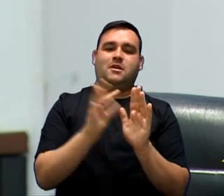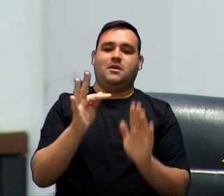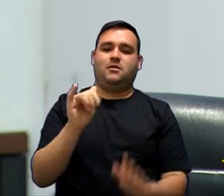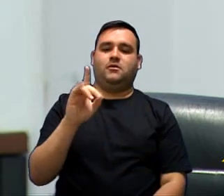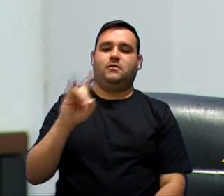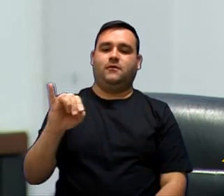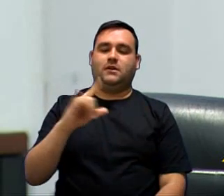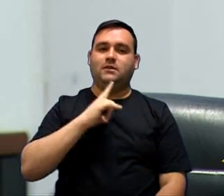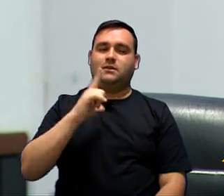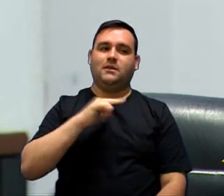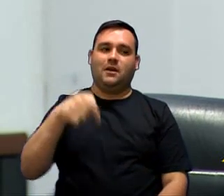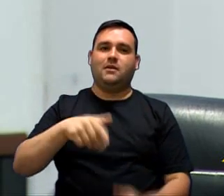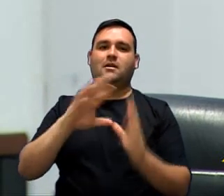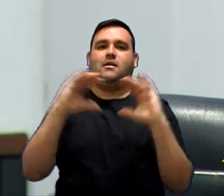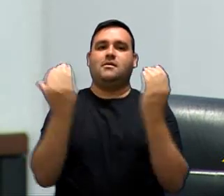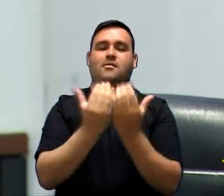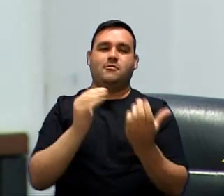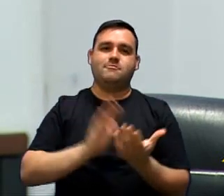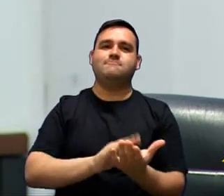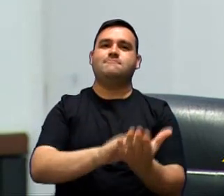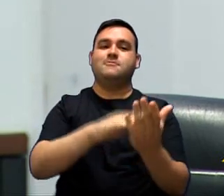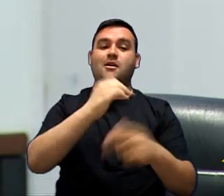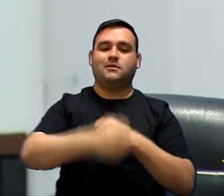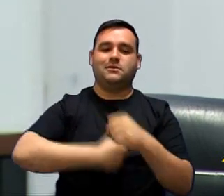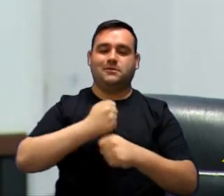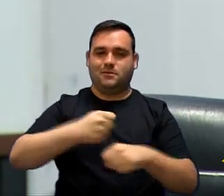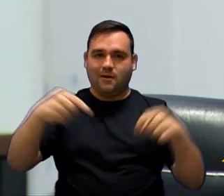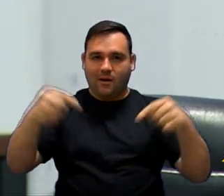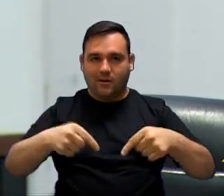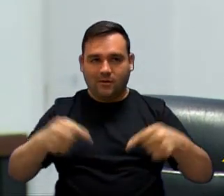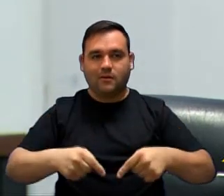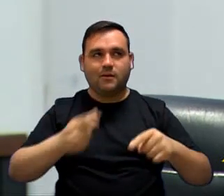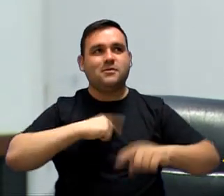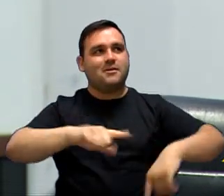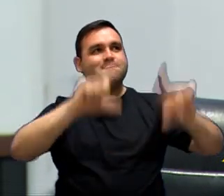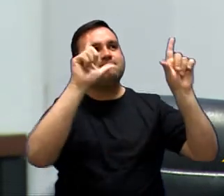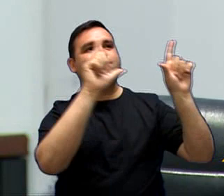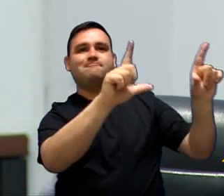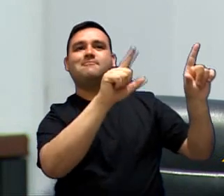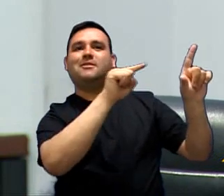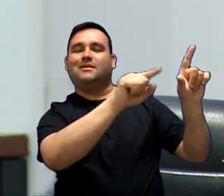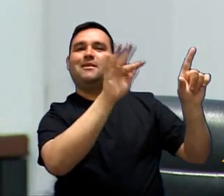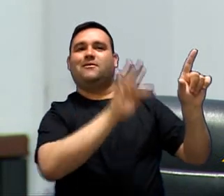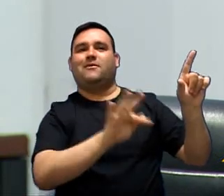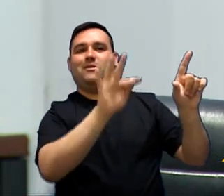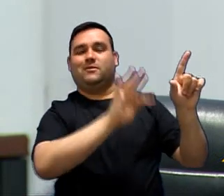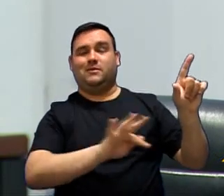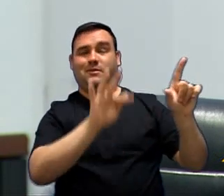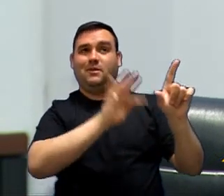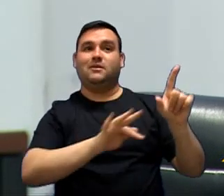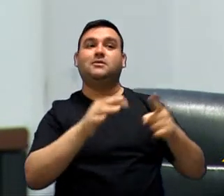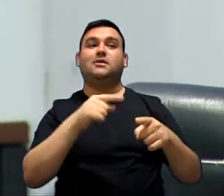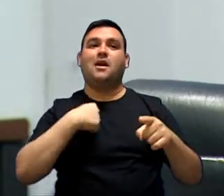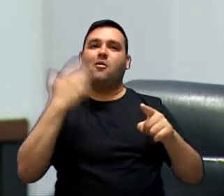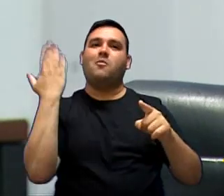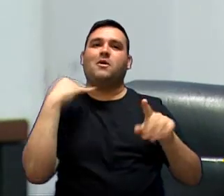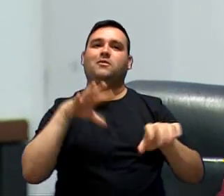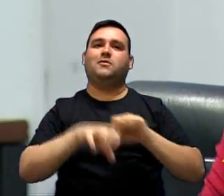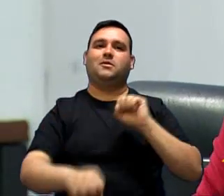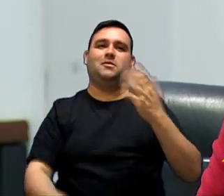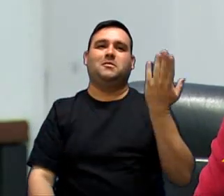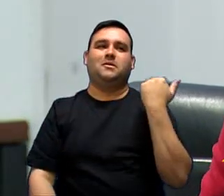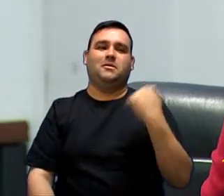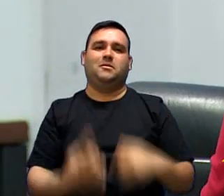a homenagem deste legislativo, deste ano, nas paredes da Faculdade de Direito de Sorocaba, na qual me formei em